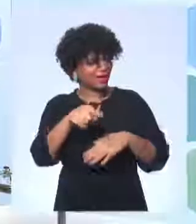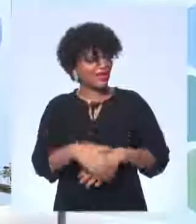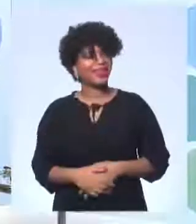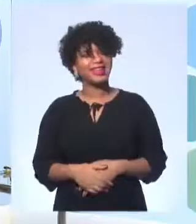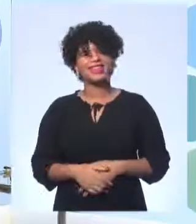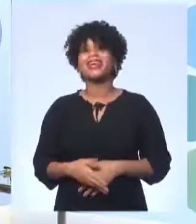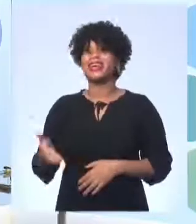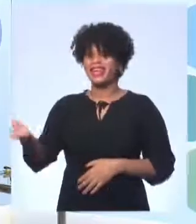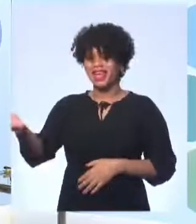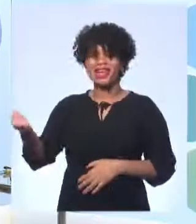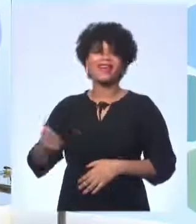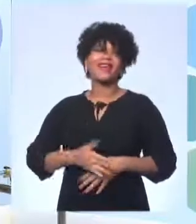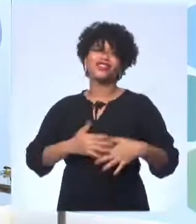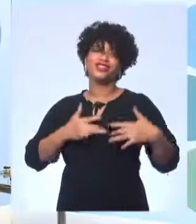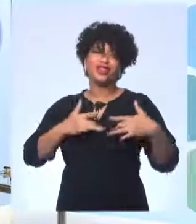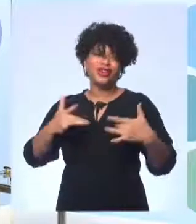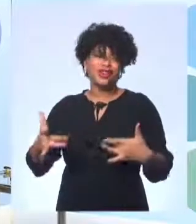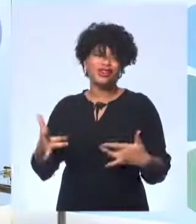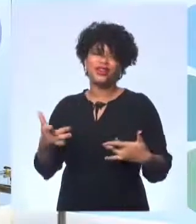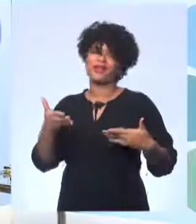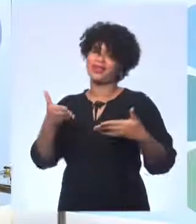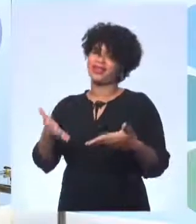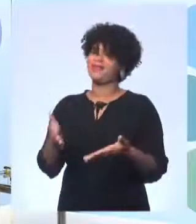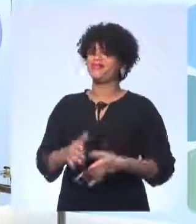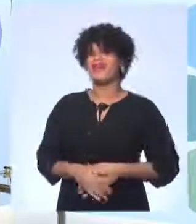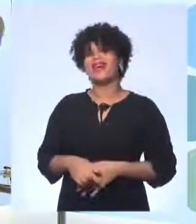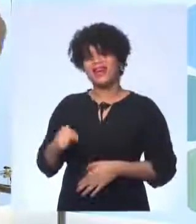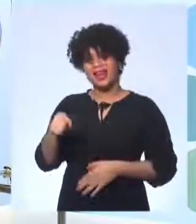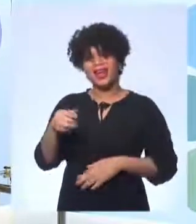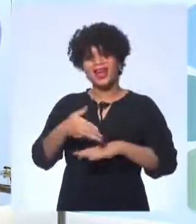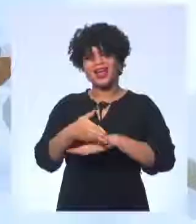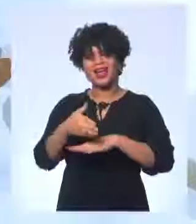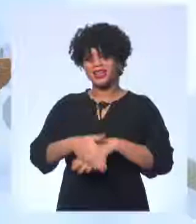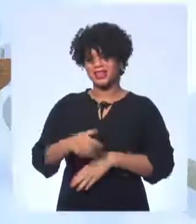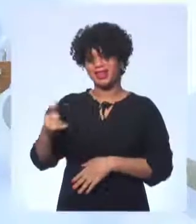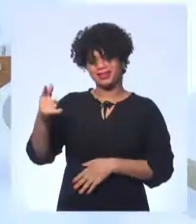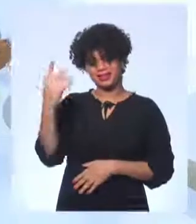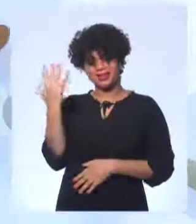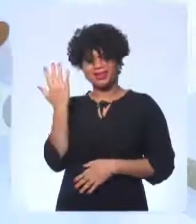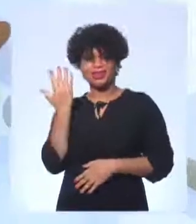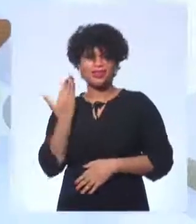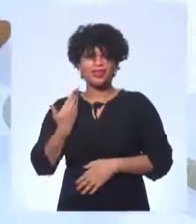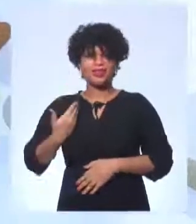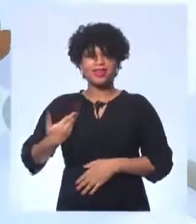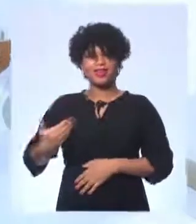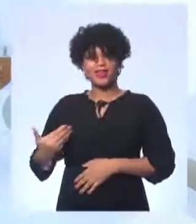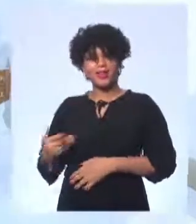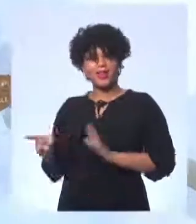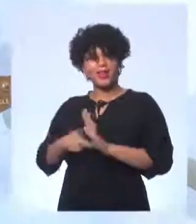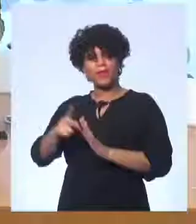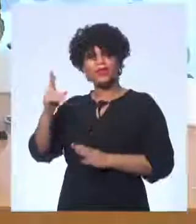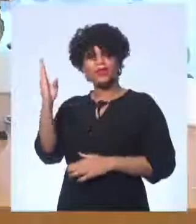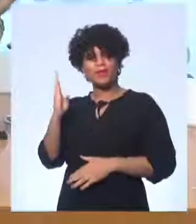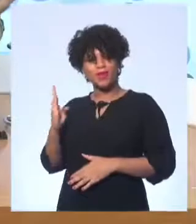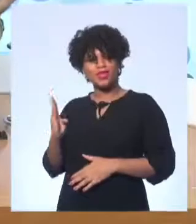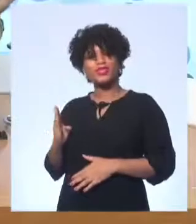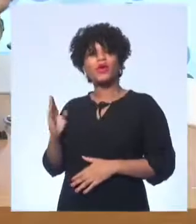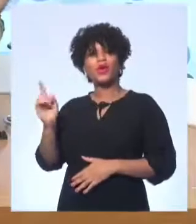veio aqui com toda a generosidade, simpatia e sensualidade do brasileiro